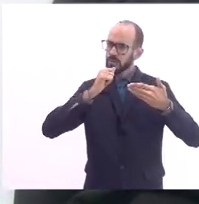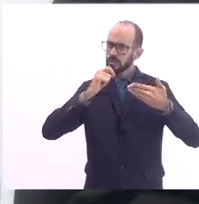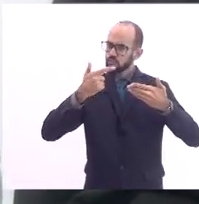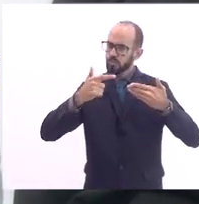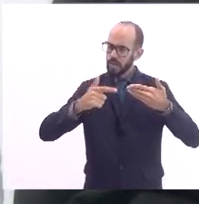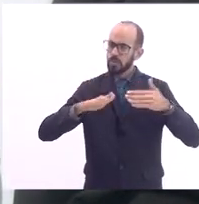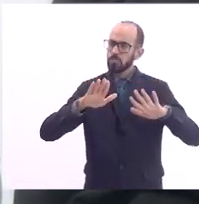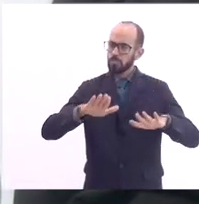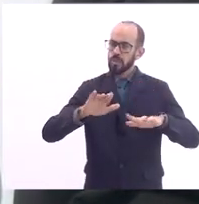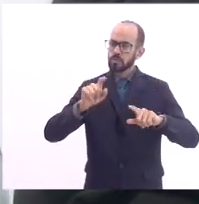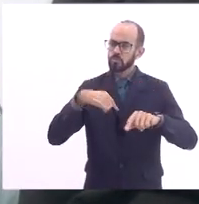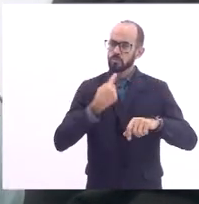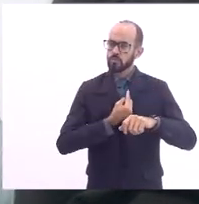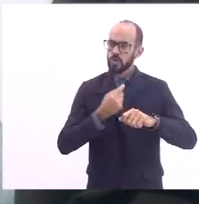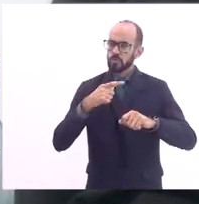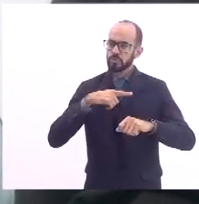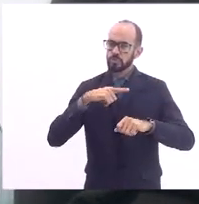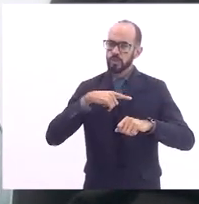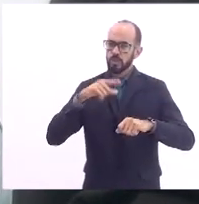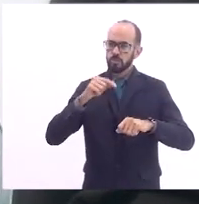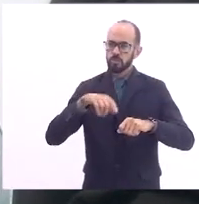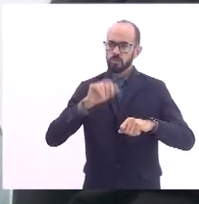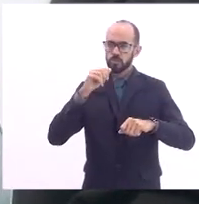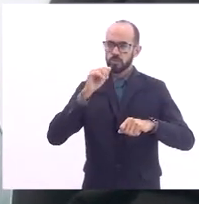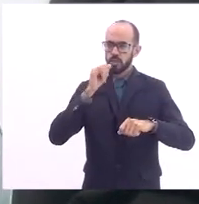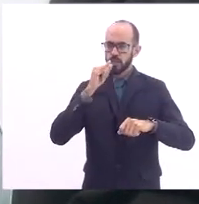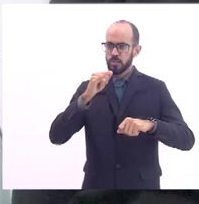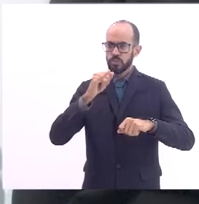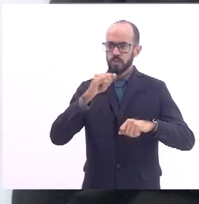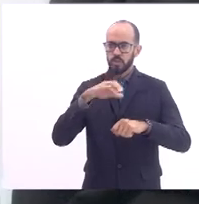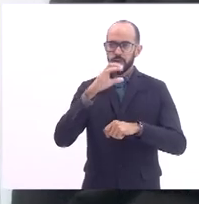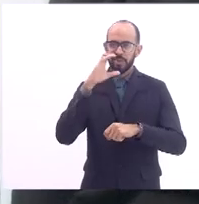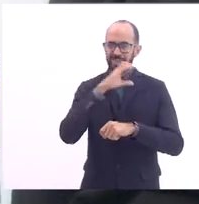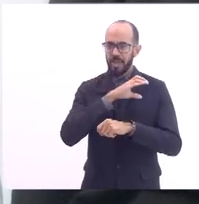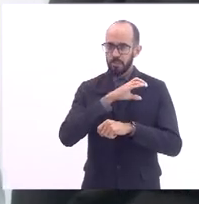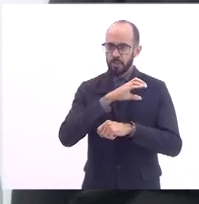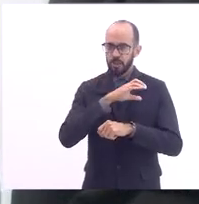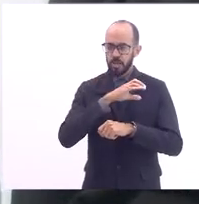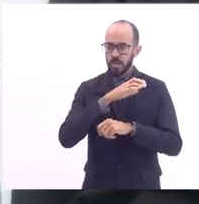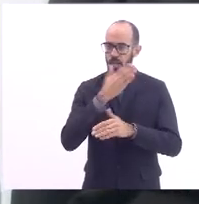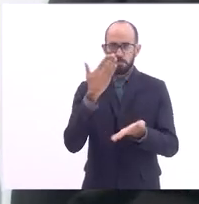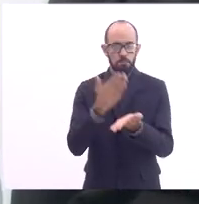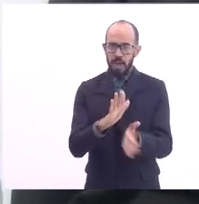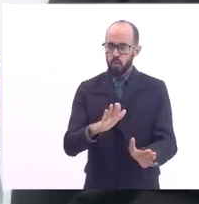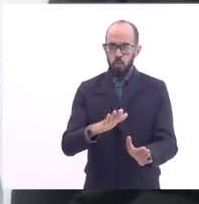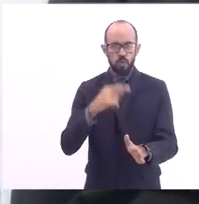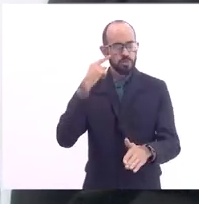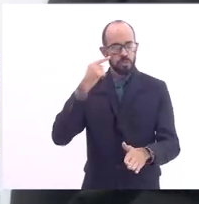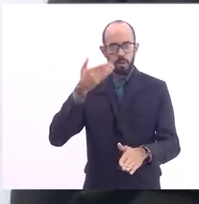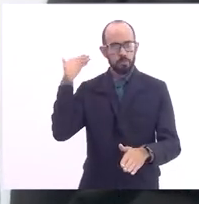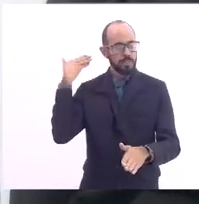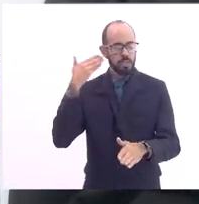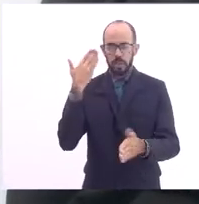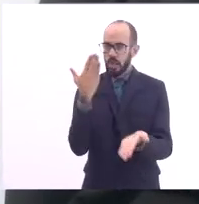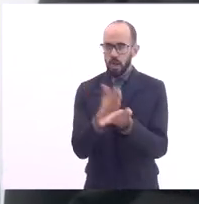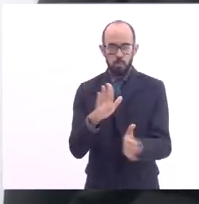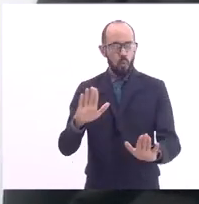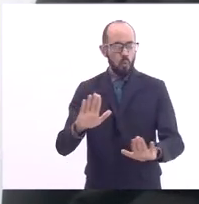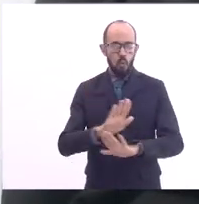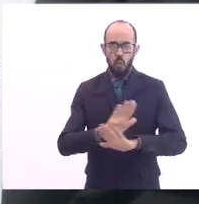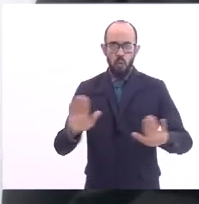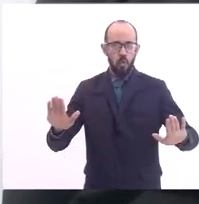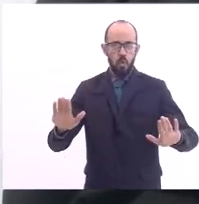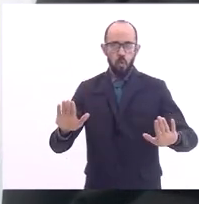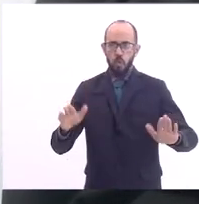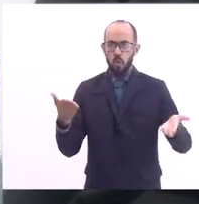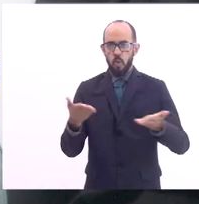vocês. Ela fala em energia térmica, somos geradores térmicos, não somos mais. Vendemos semana passada a nossa unidade térmica. Hoje somos